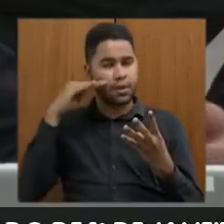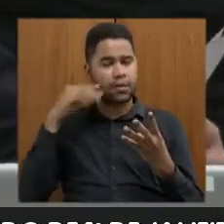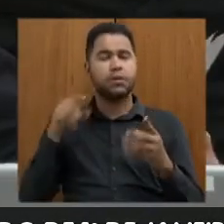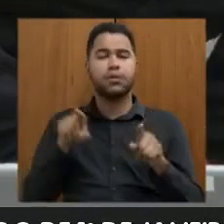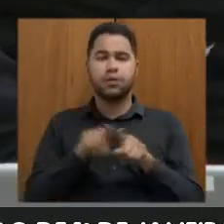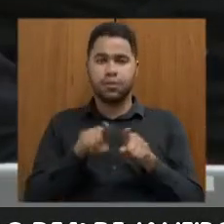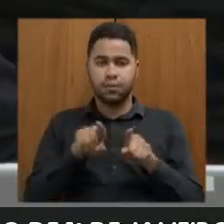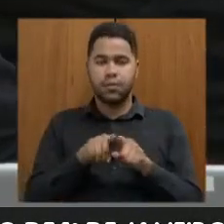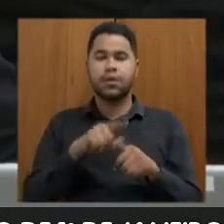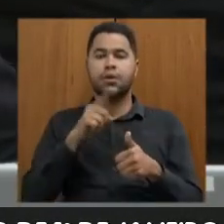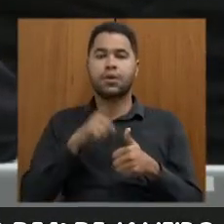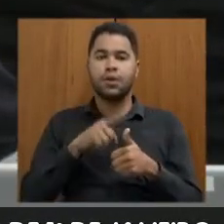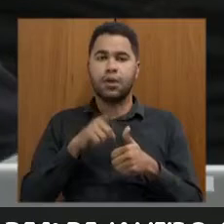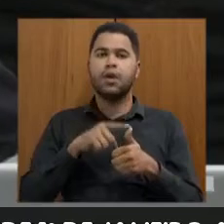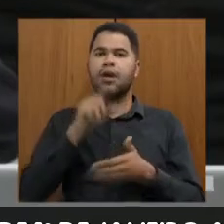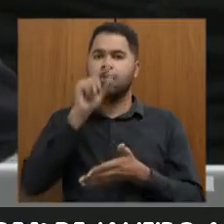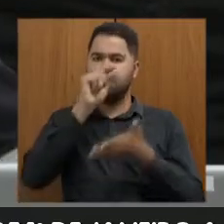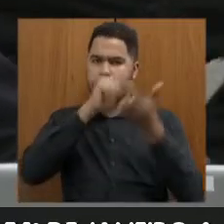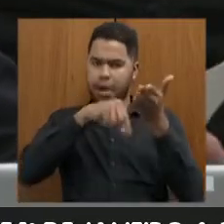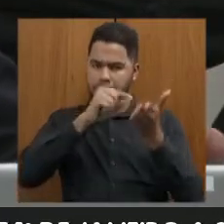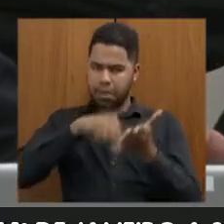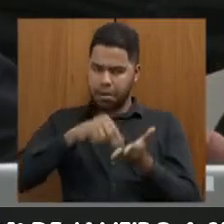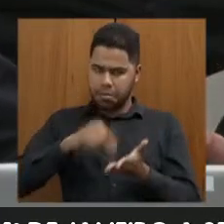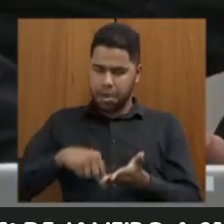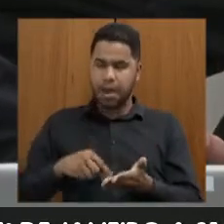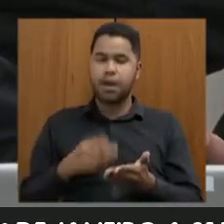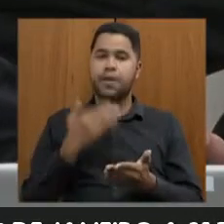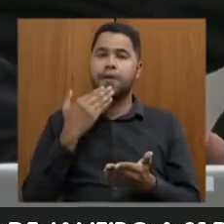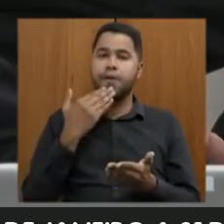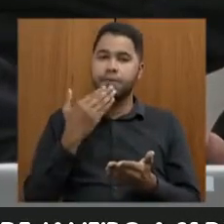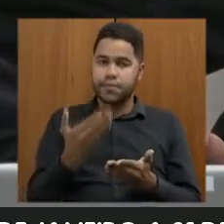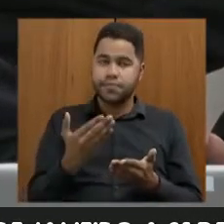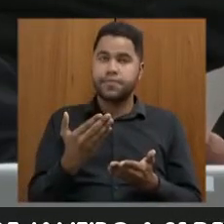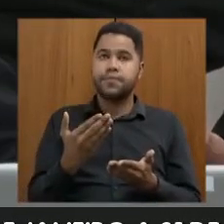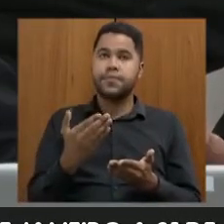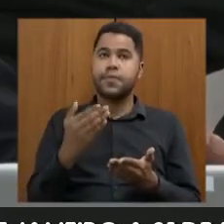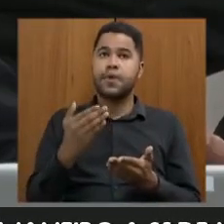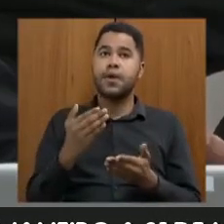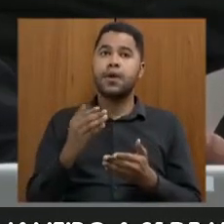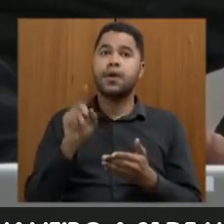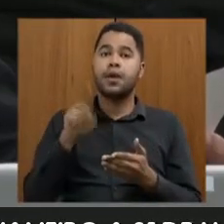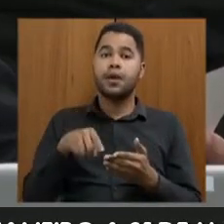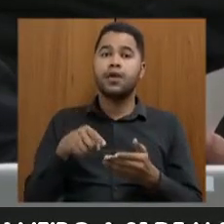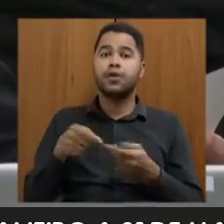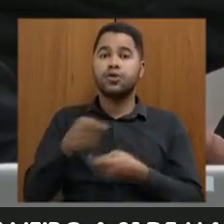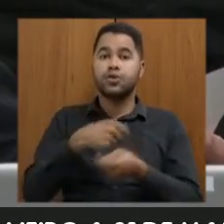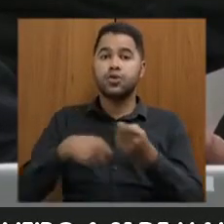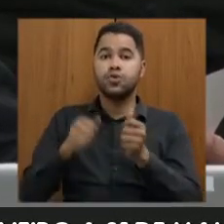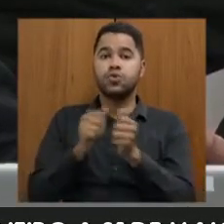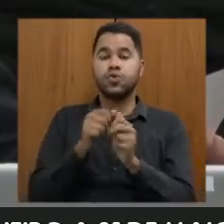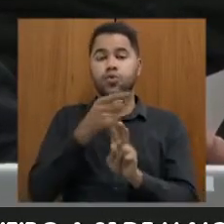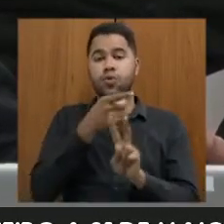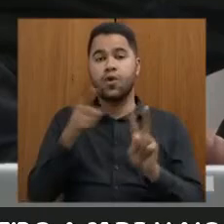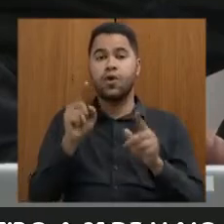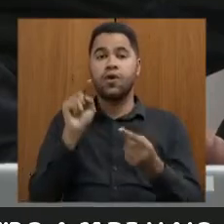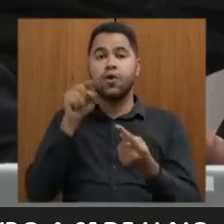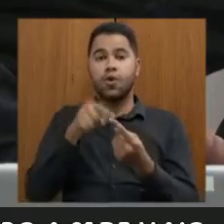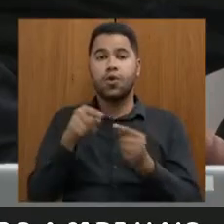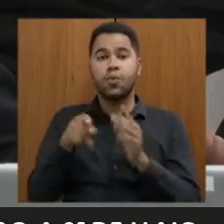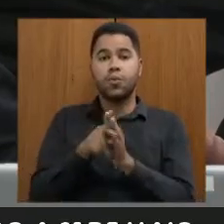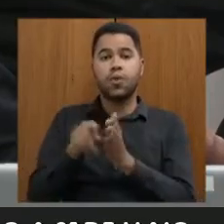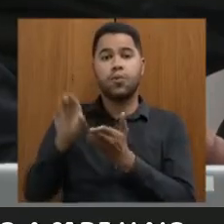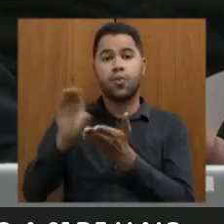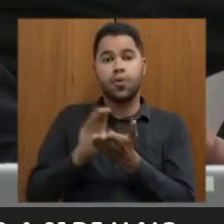também assinou os requerimentos pedindo providências classes gestão junto à Vale visando antecipar o